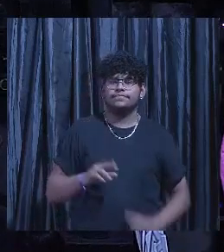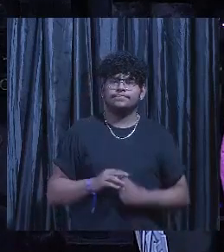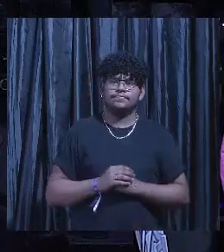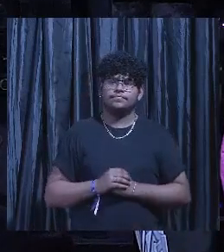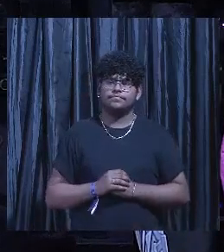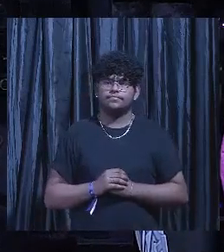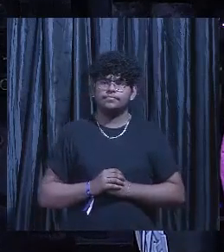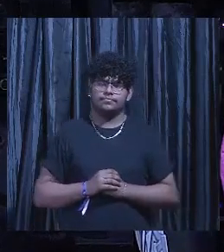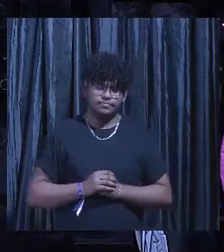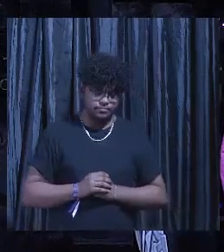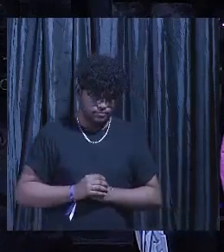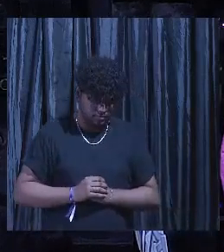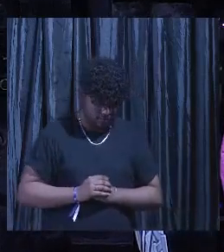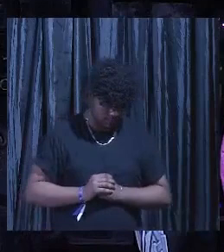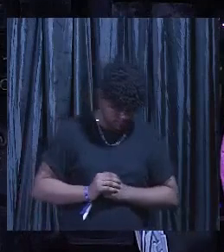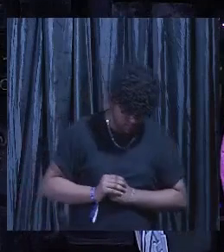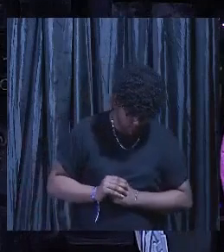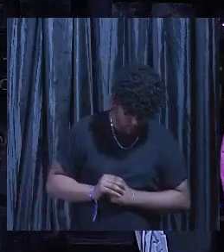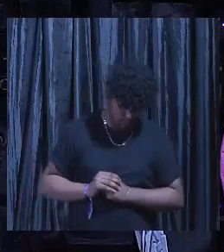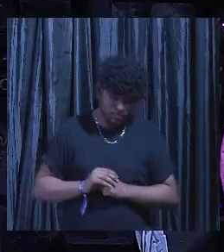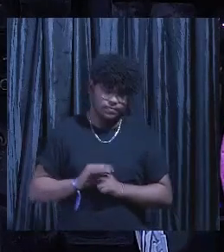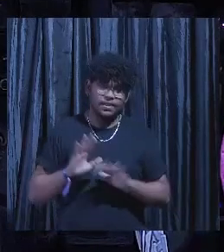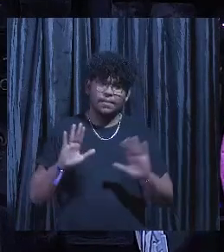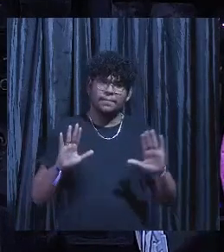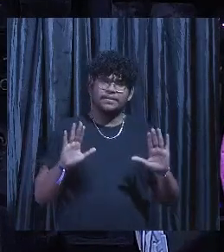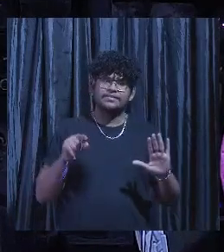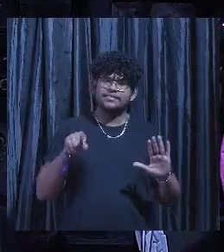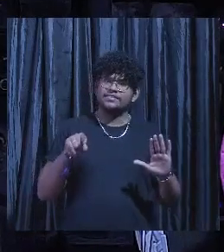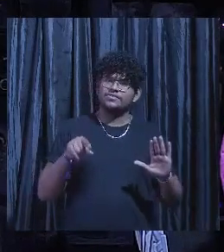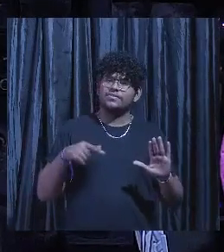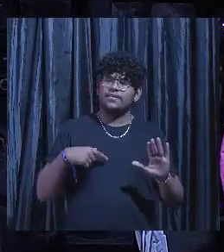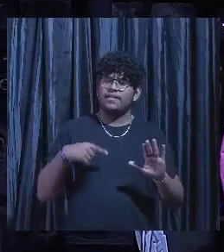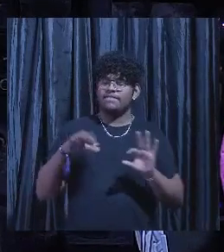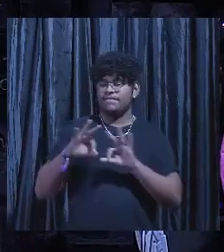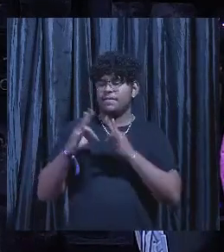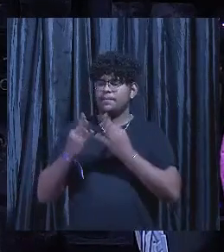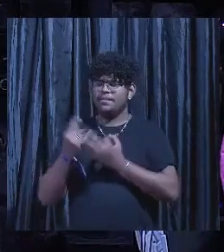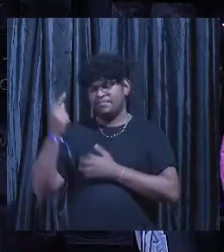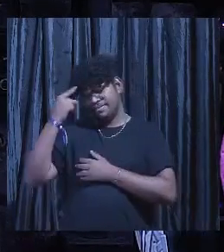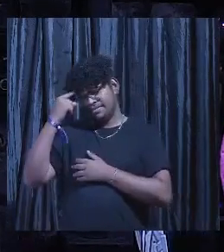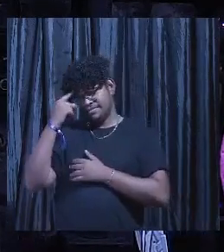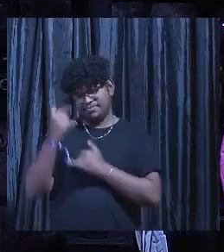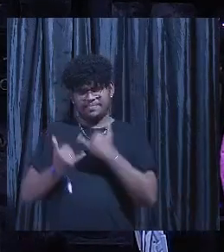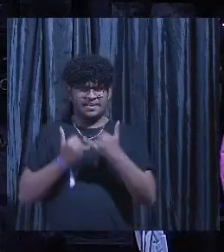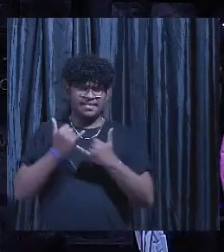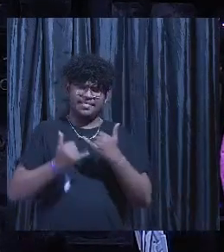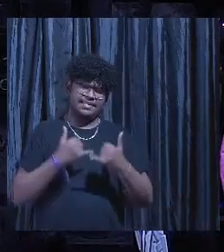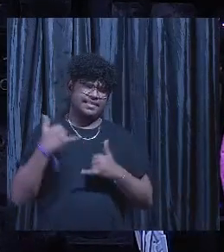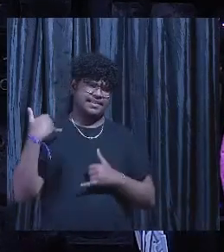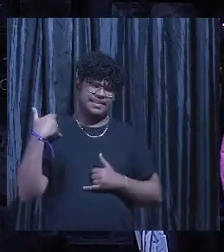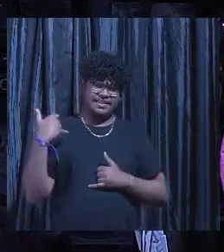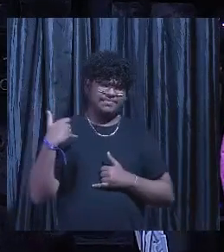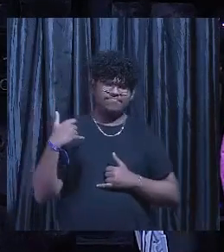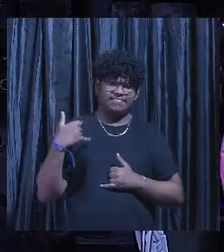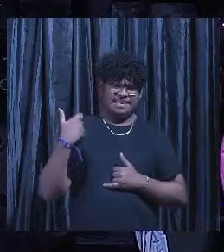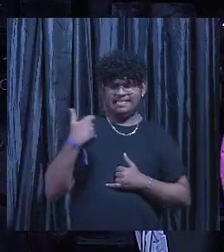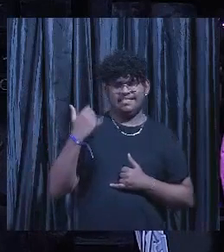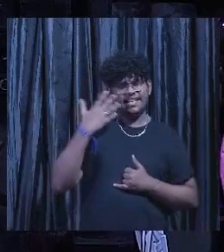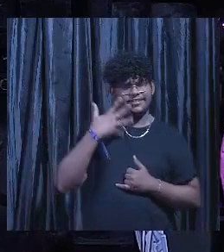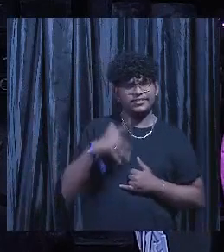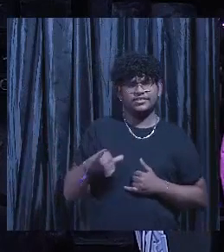mundo da família achava que era uma brincadeira de criança, virou uma coisa super séria. Porque esse